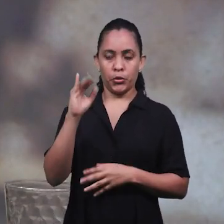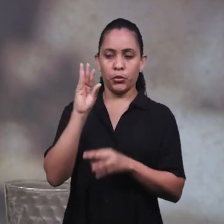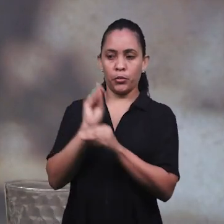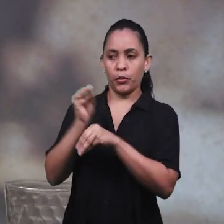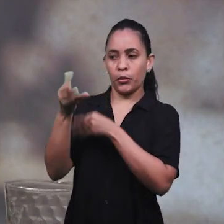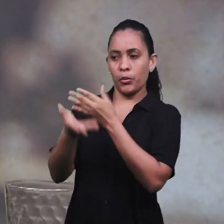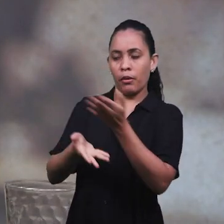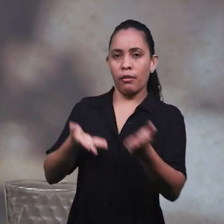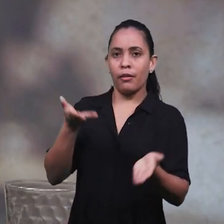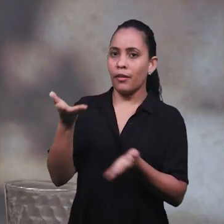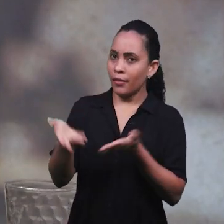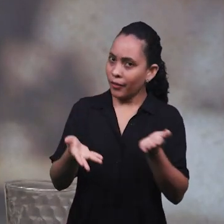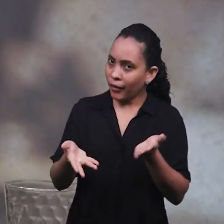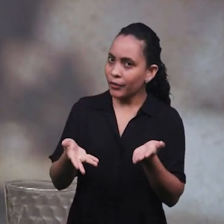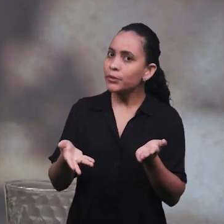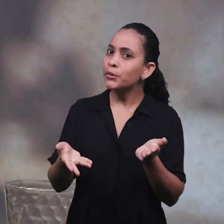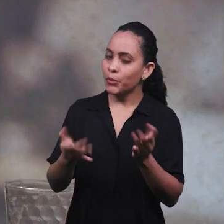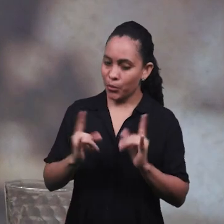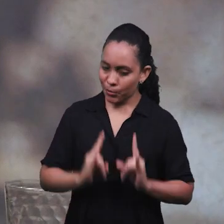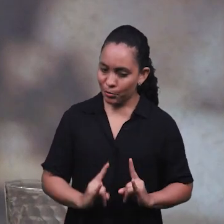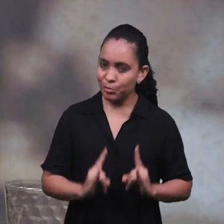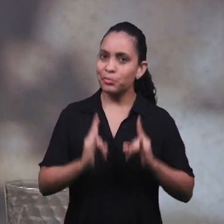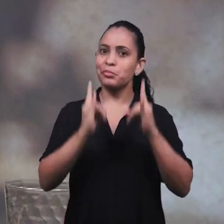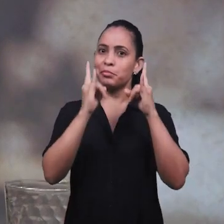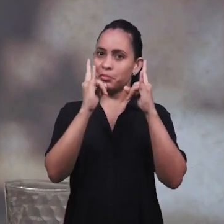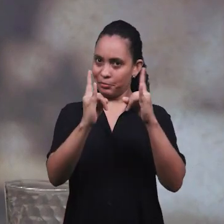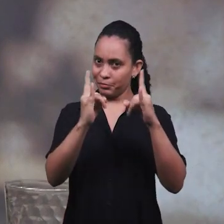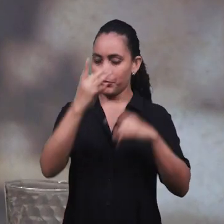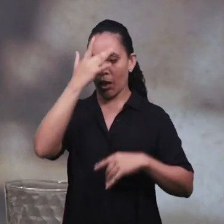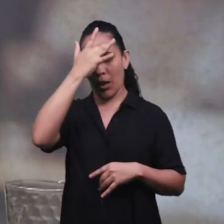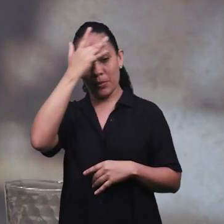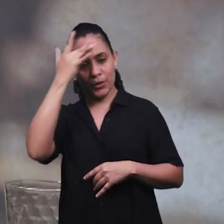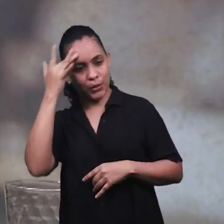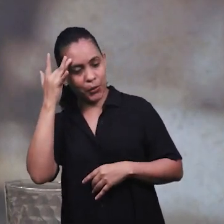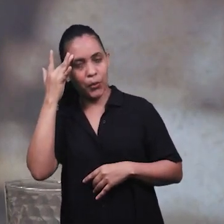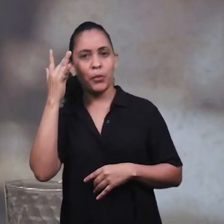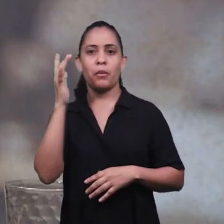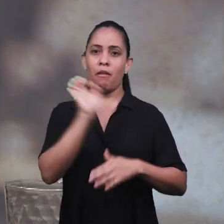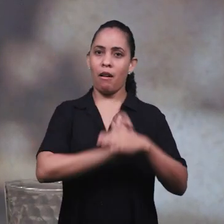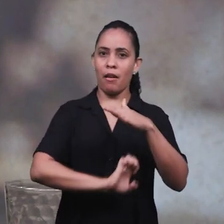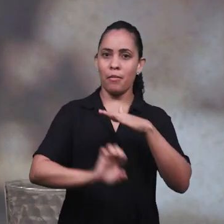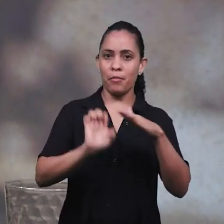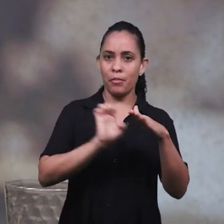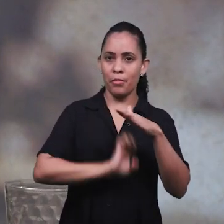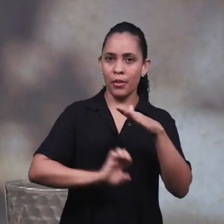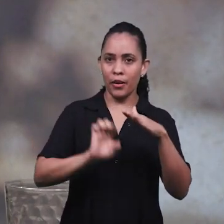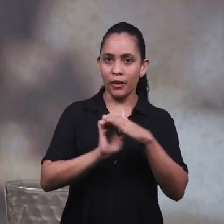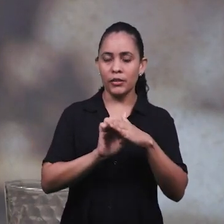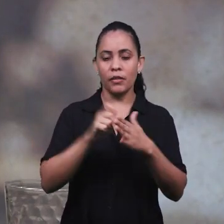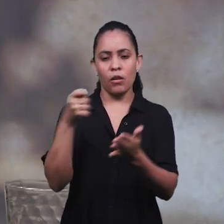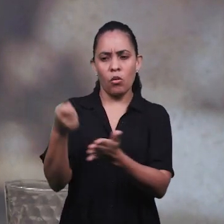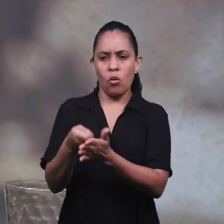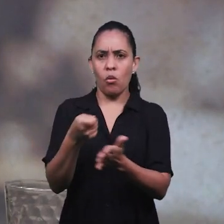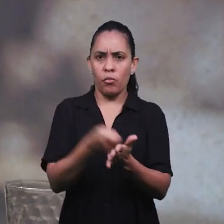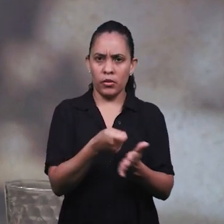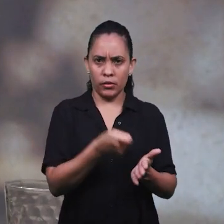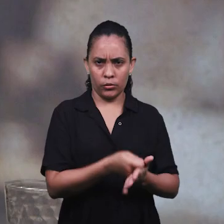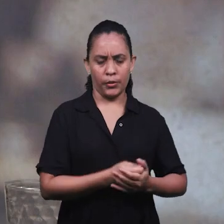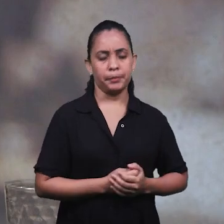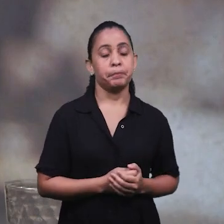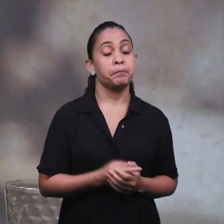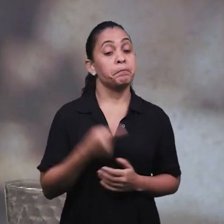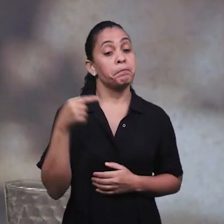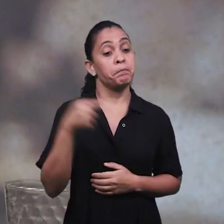do condomínio. Então, o condomínio, tal como uma pessoa, tal como uma empresa, contrai obrigações financeiras. E